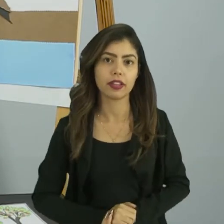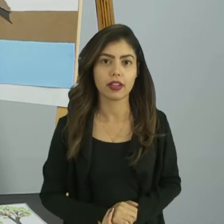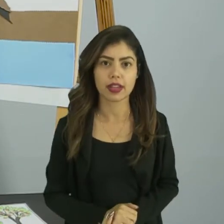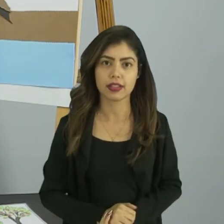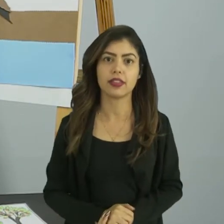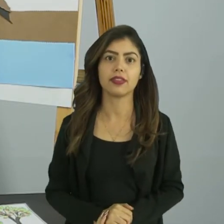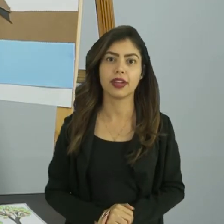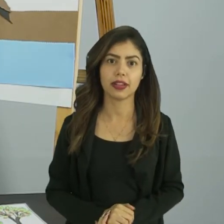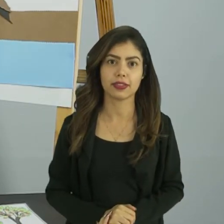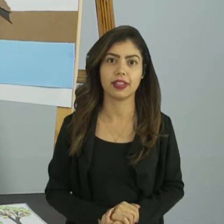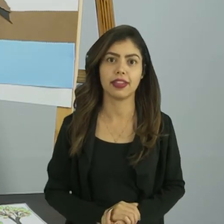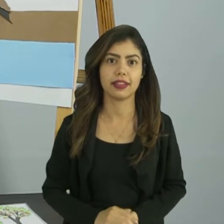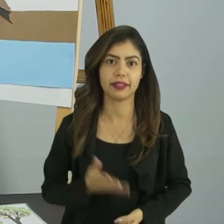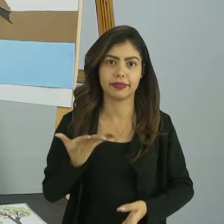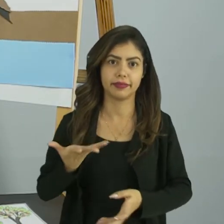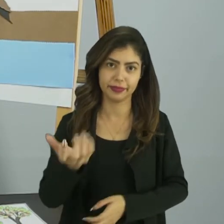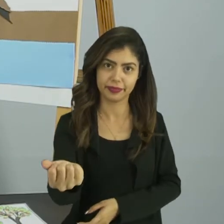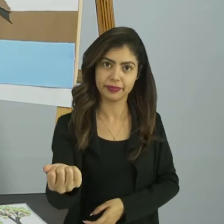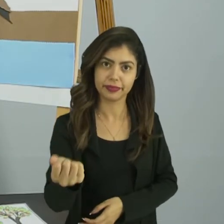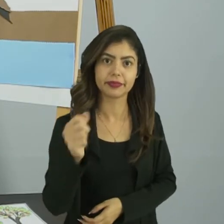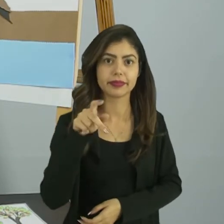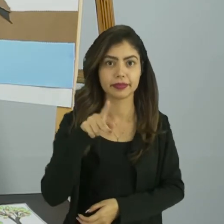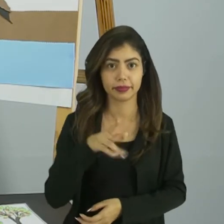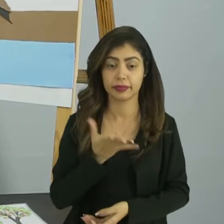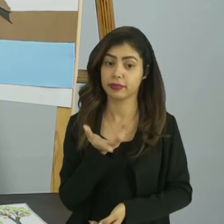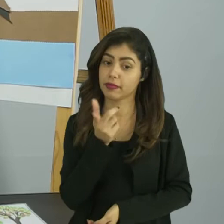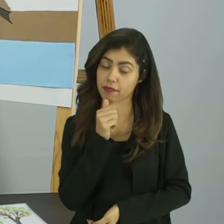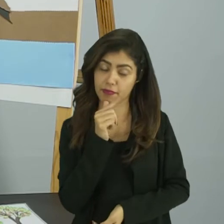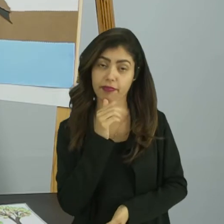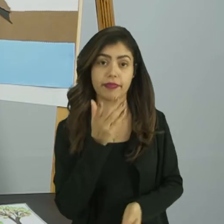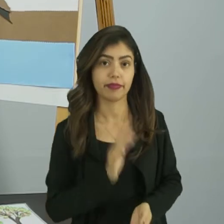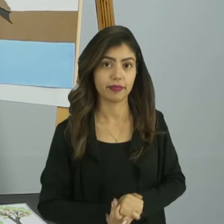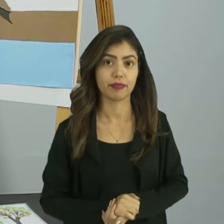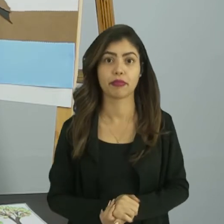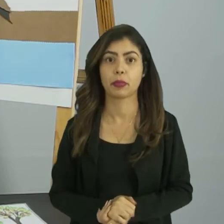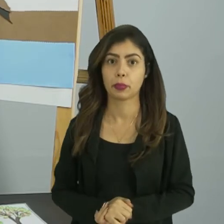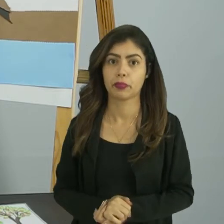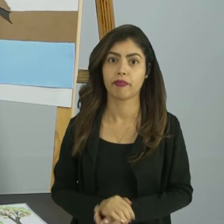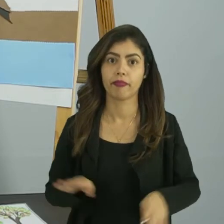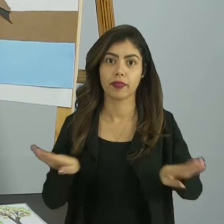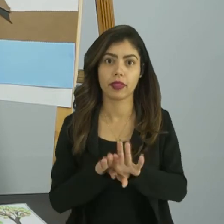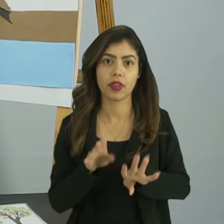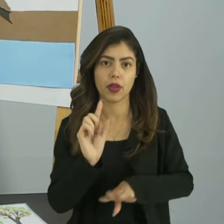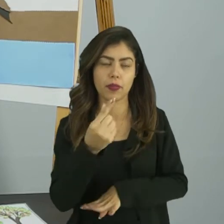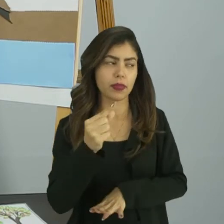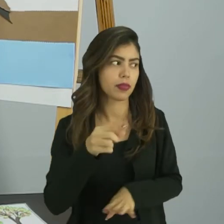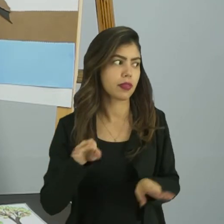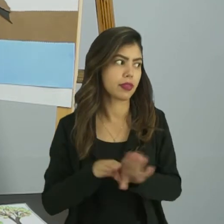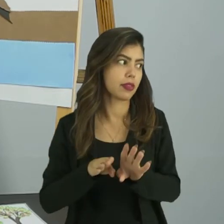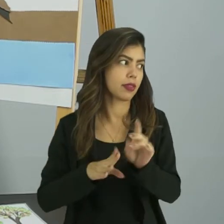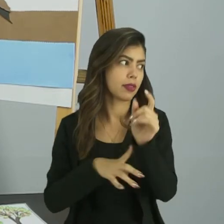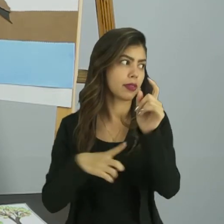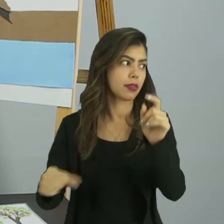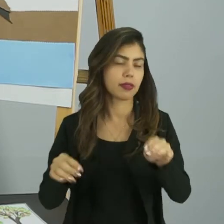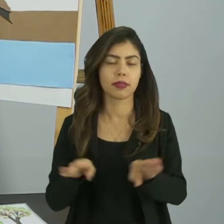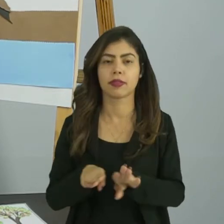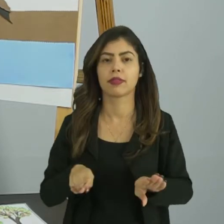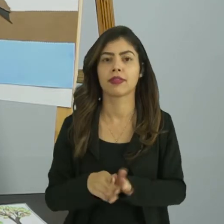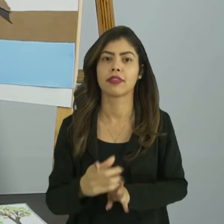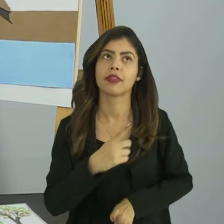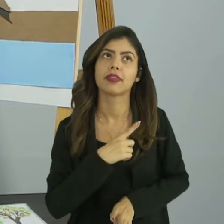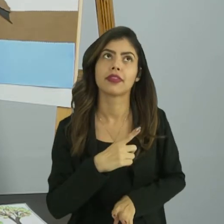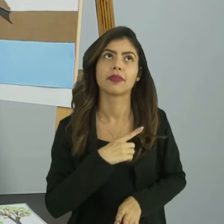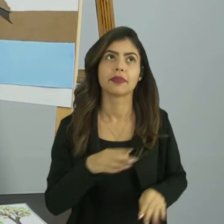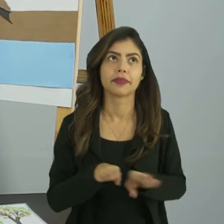ela vai receber água. Mas como é que ela recebe água? Só porque molha as flores, as folhas,